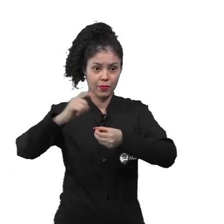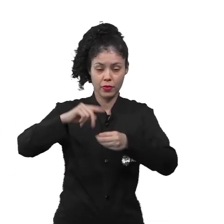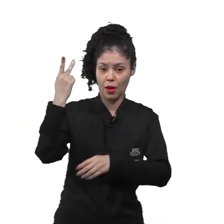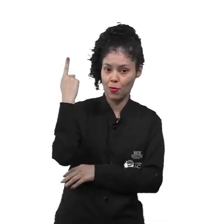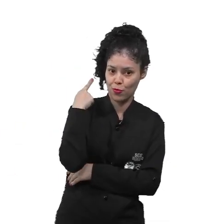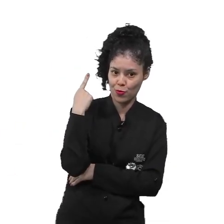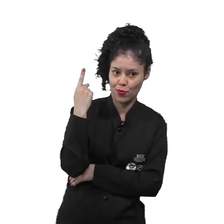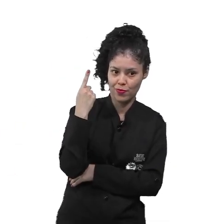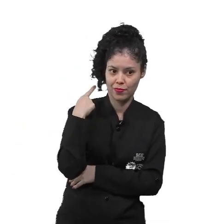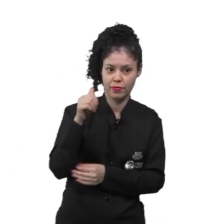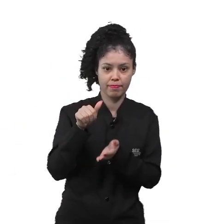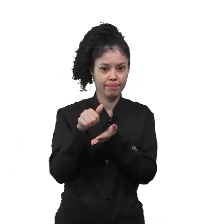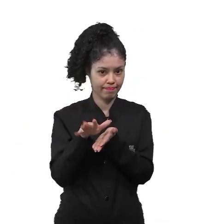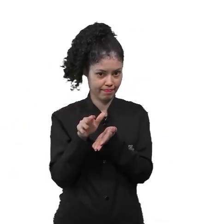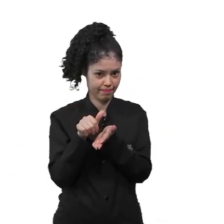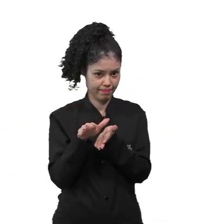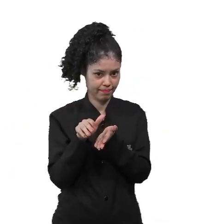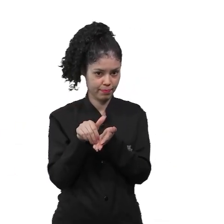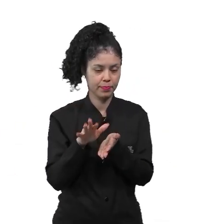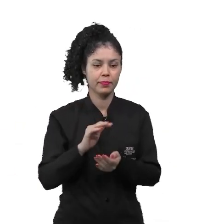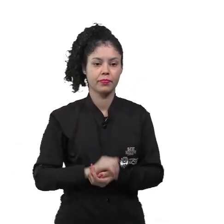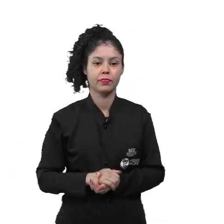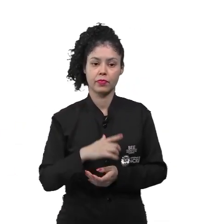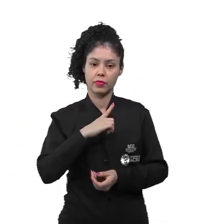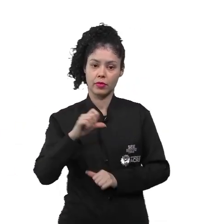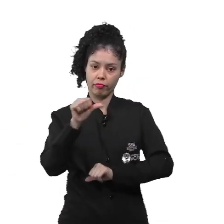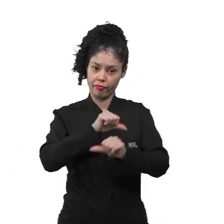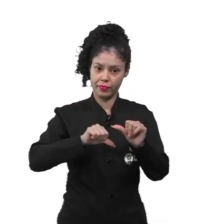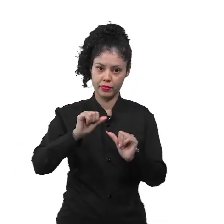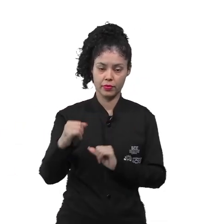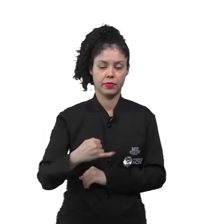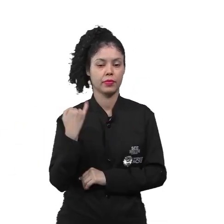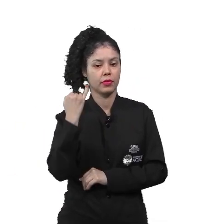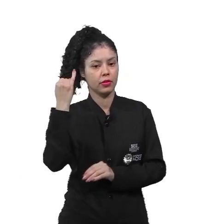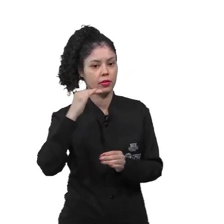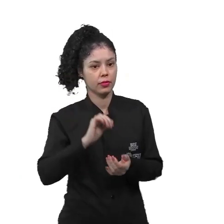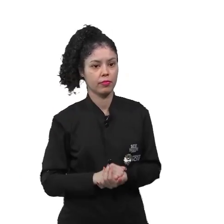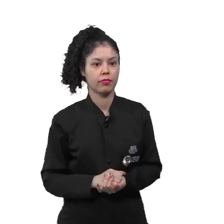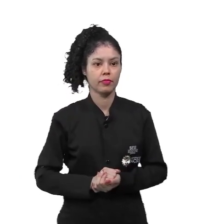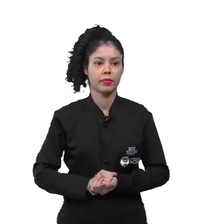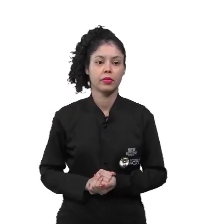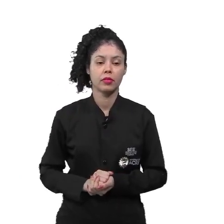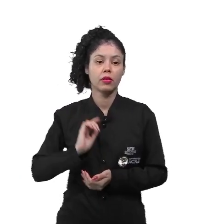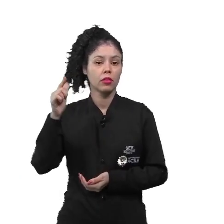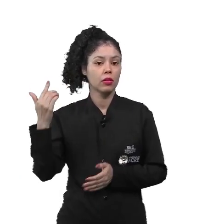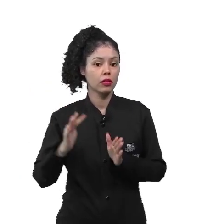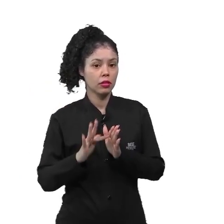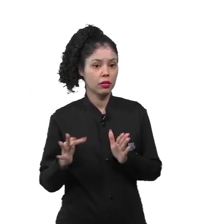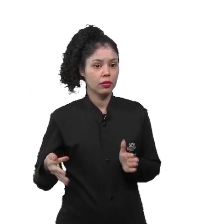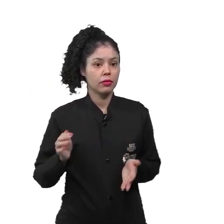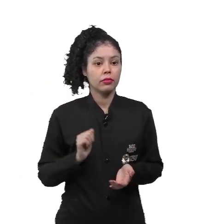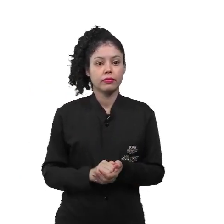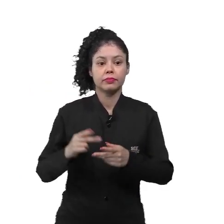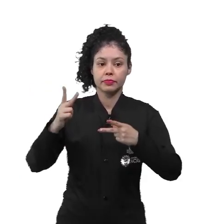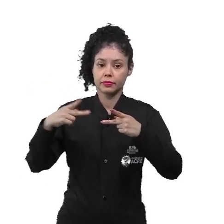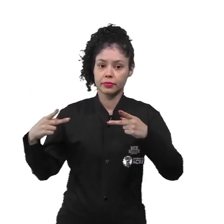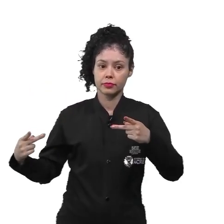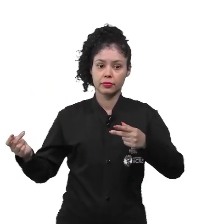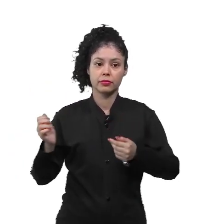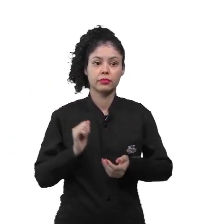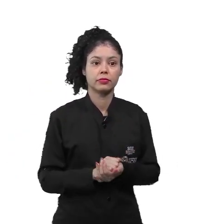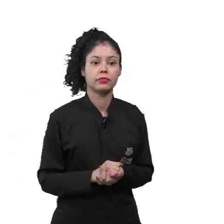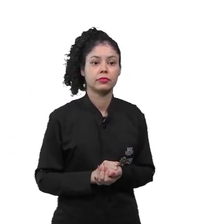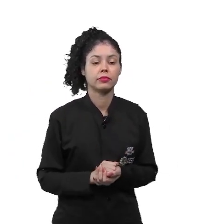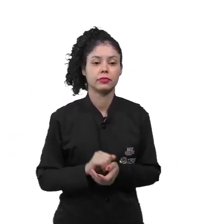possa ser eliminado. Então, ela também tem essa função de transporte. Outra função ali das proteínas é